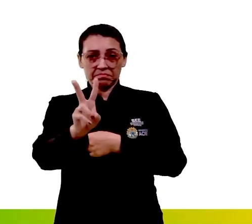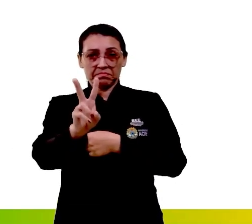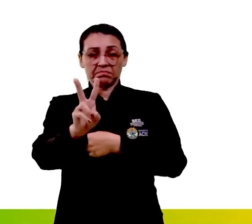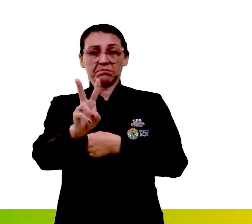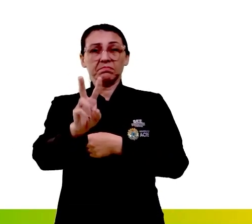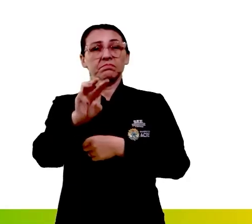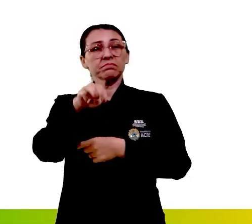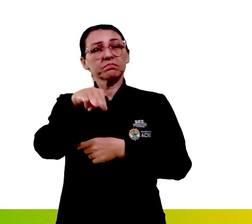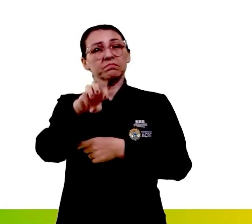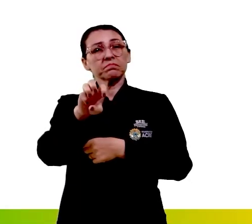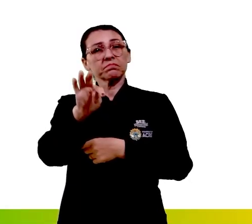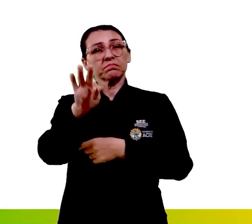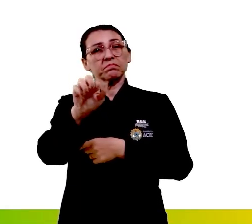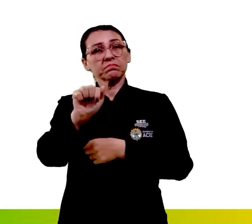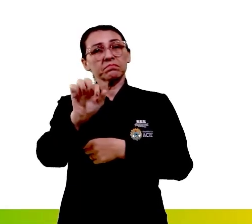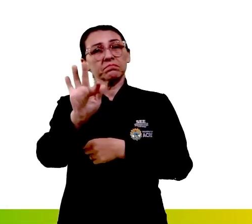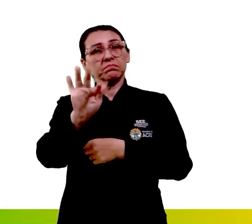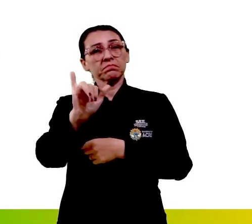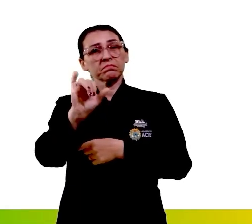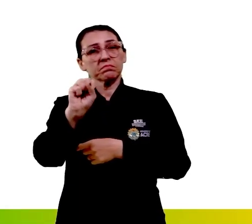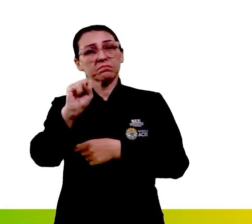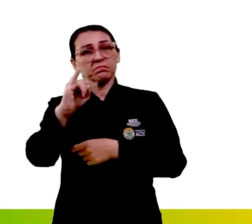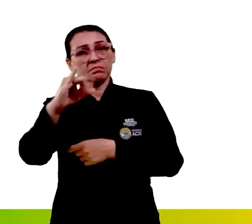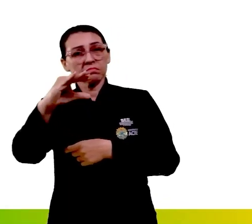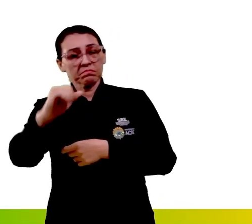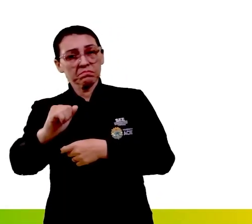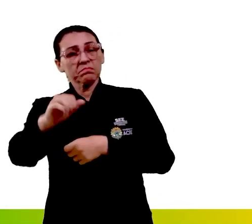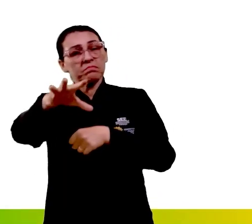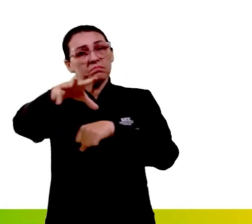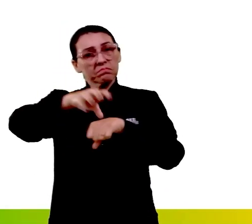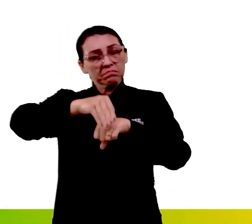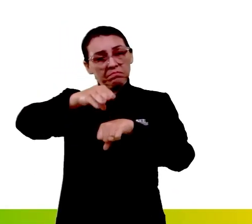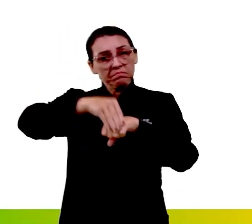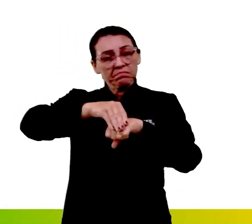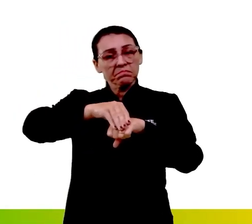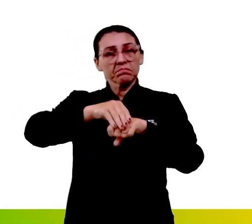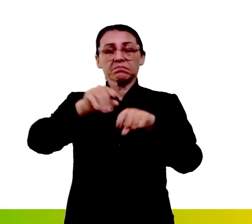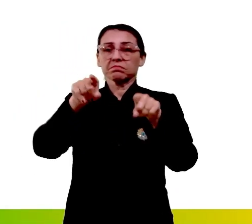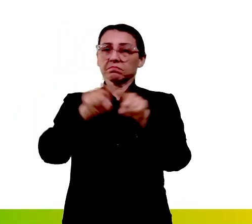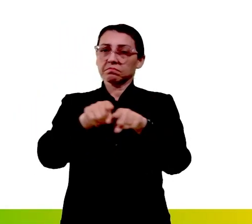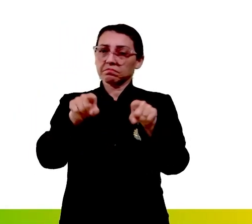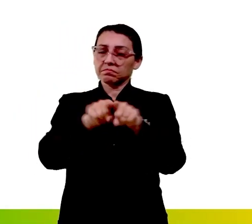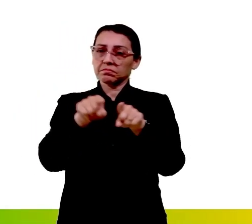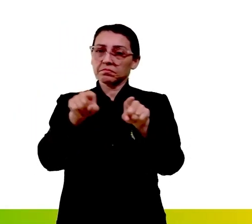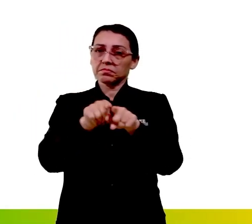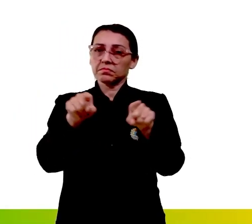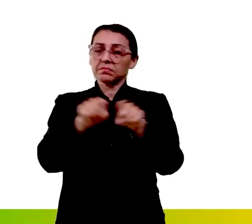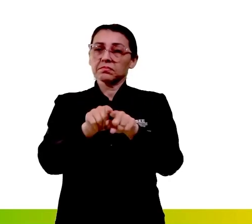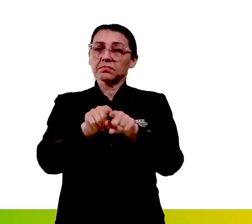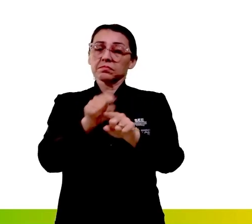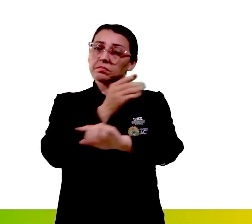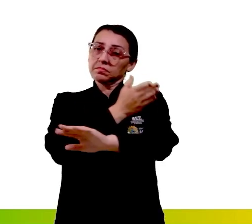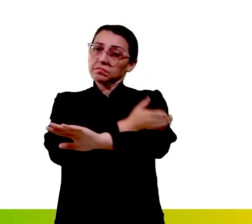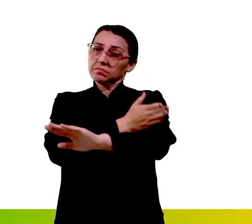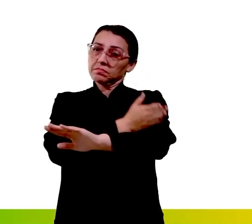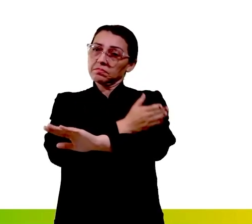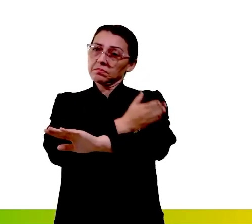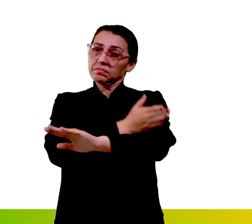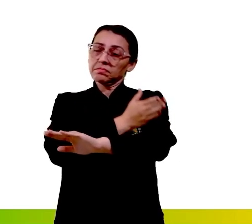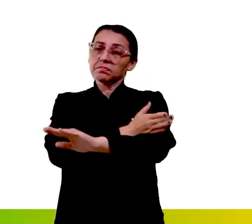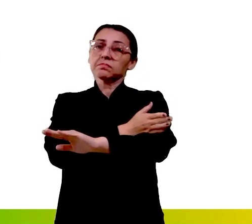da metafísica como fundamento indiscutível do conhecimento. Isso aqui era colocado na Idade Média, então,